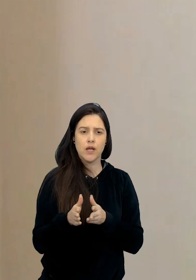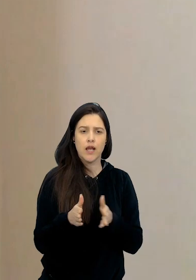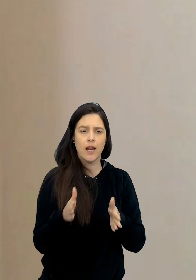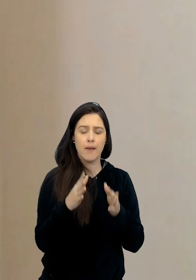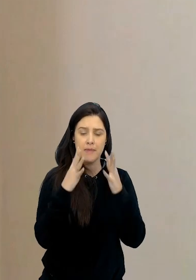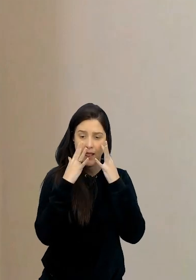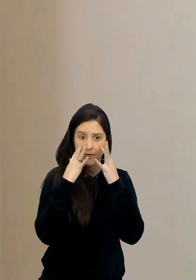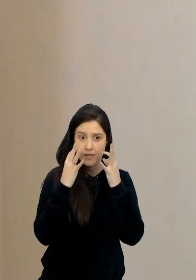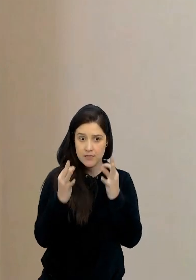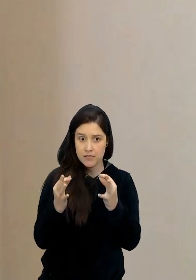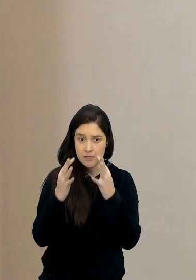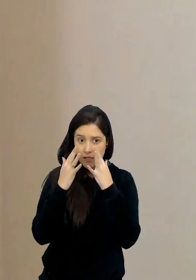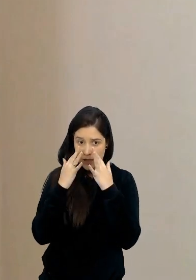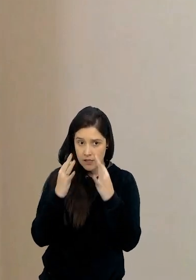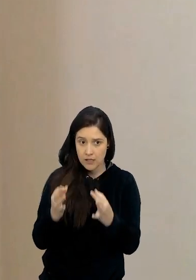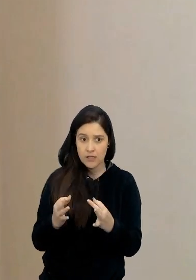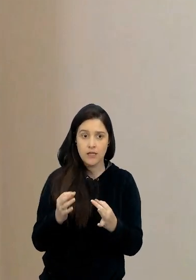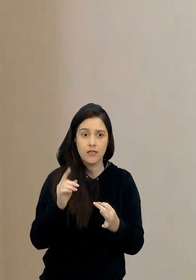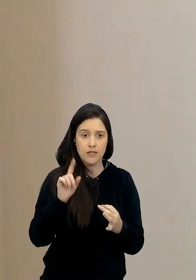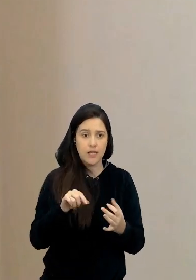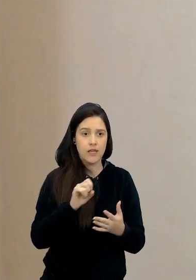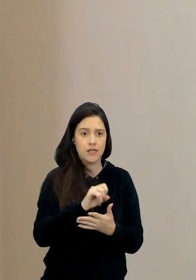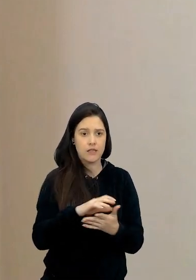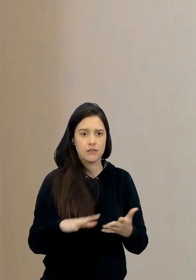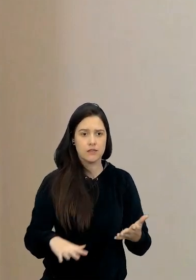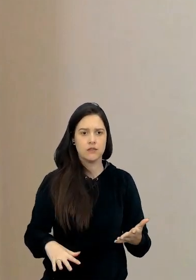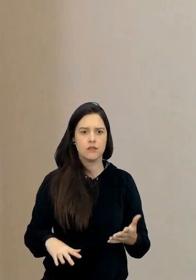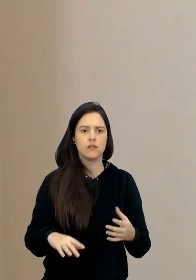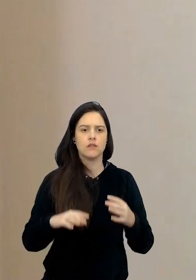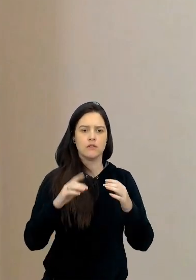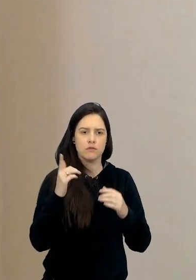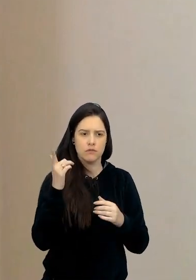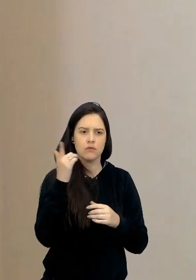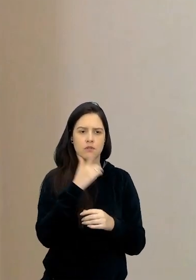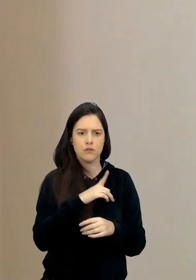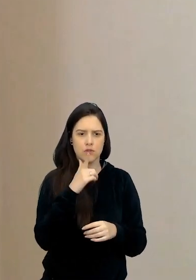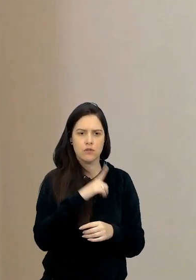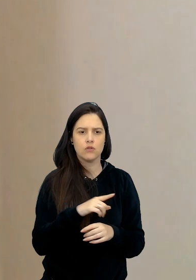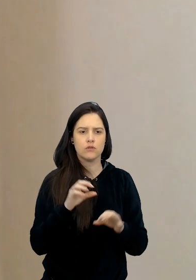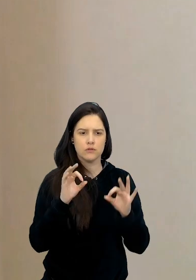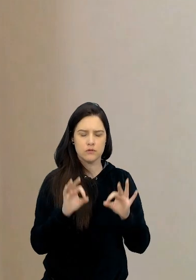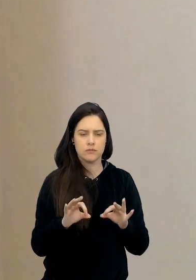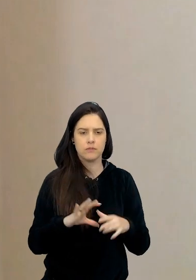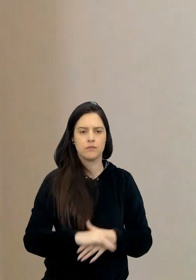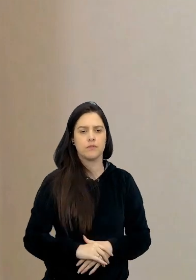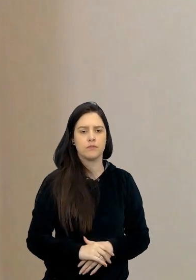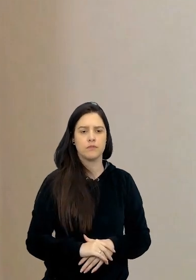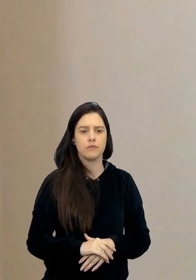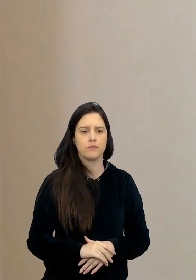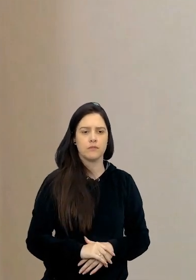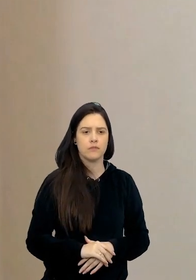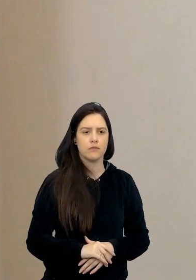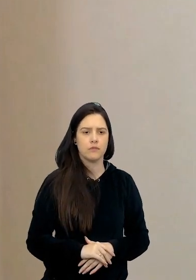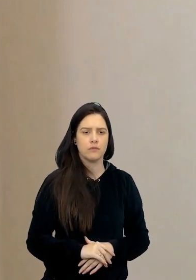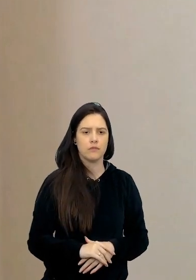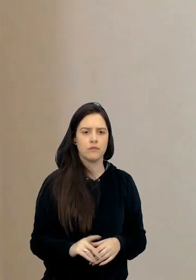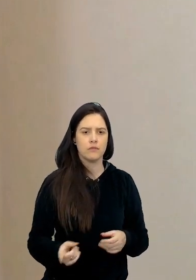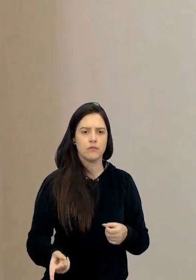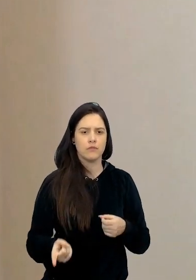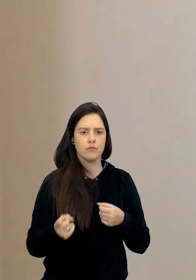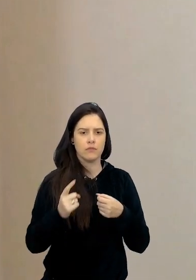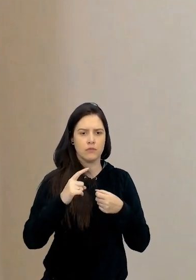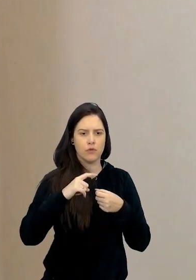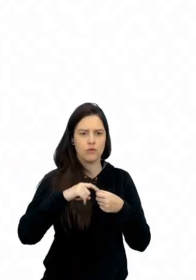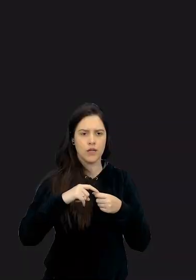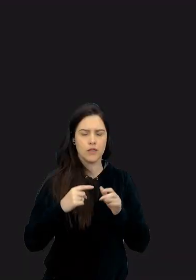atenção, tá, que essas atividades, elas vão solicitar de nós. Então, vou voltar aqui para